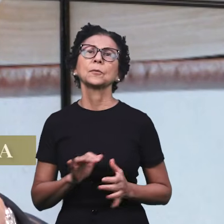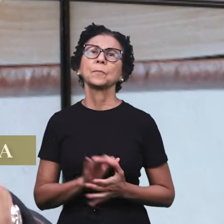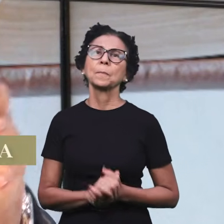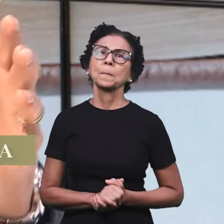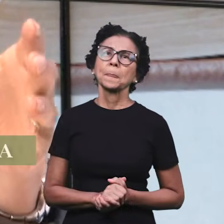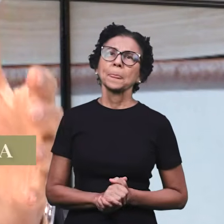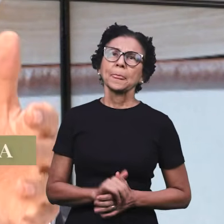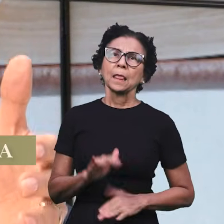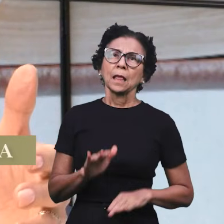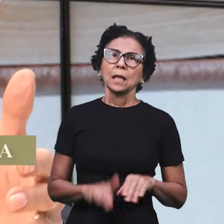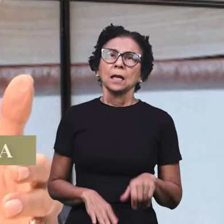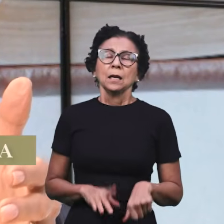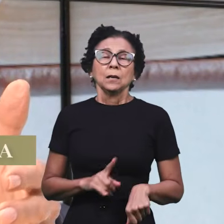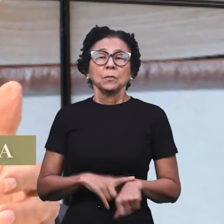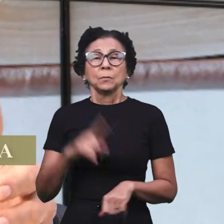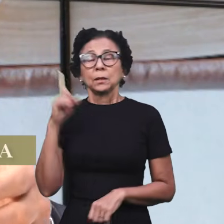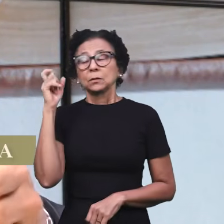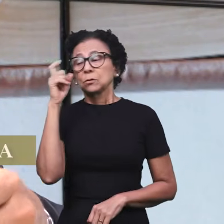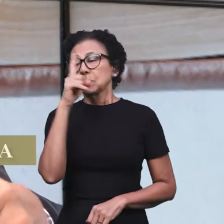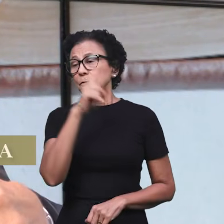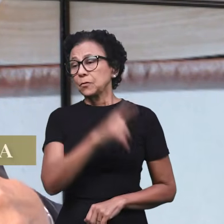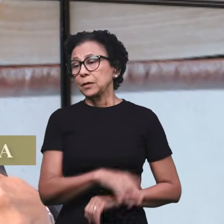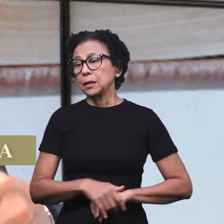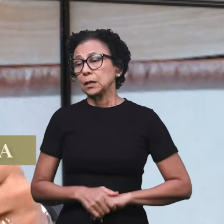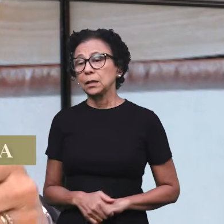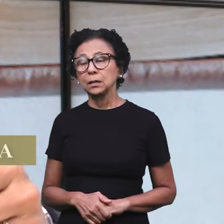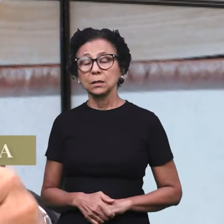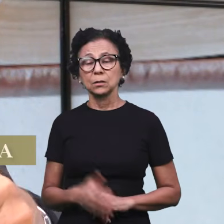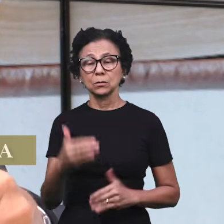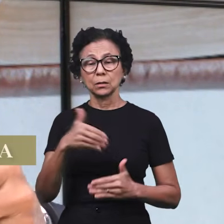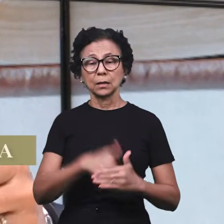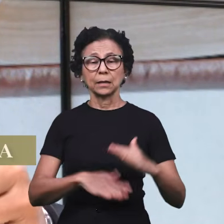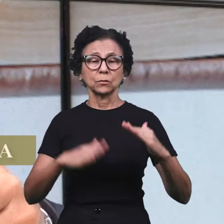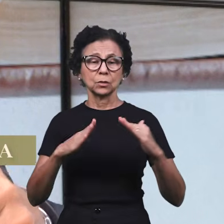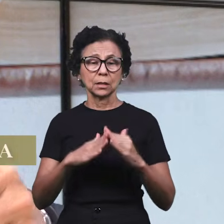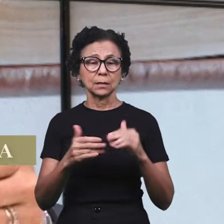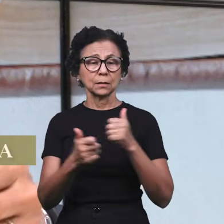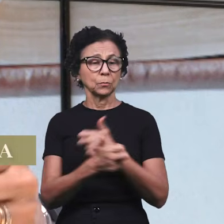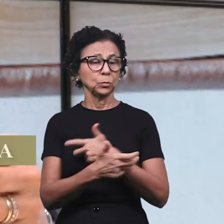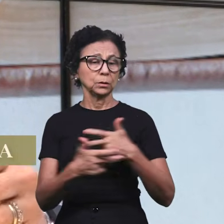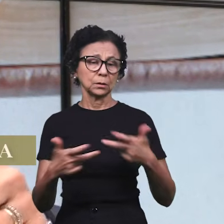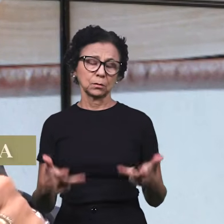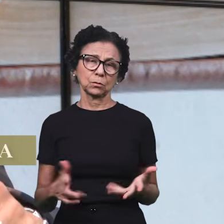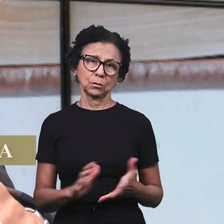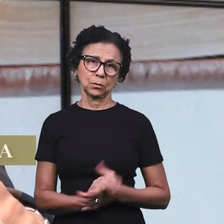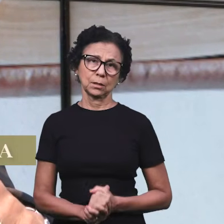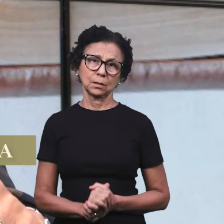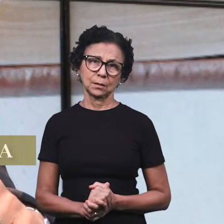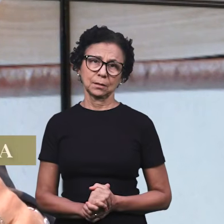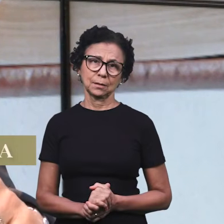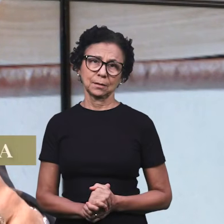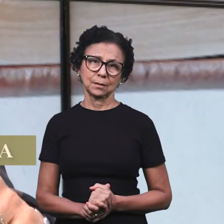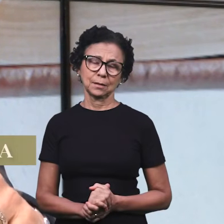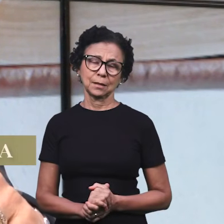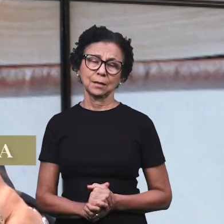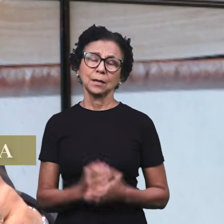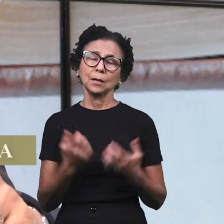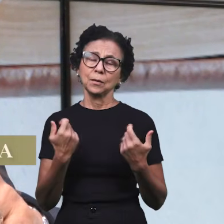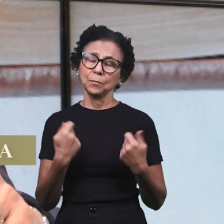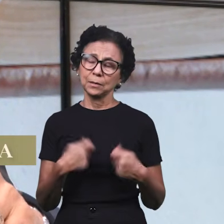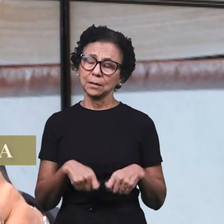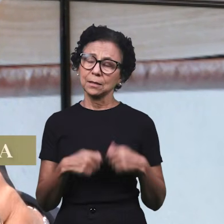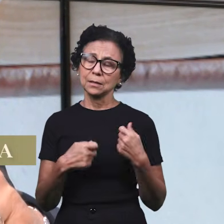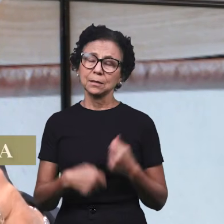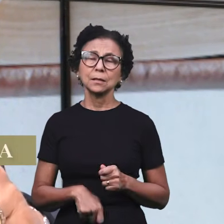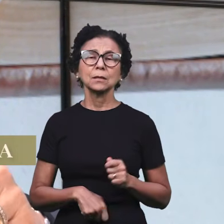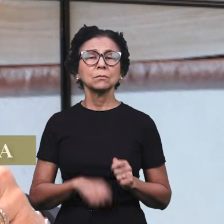casa. Então, todos são chamados para ajudar, mas a mulher é aquela mola mestre, né?